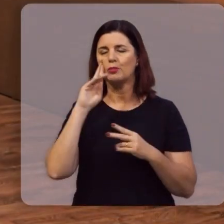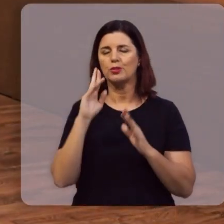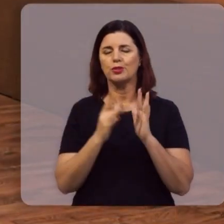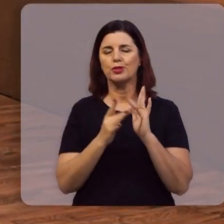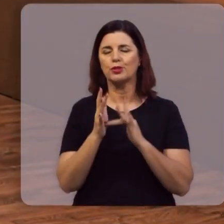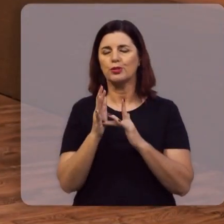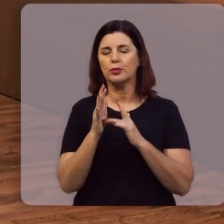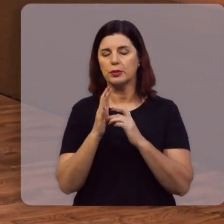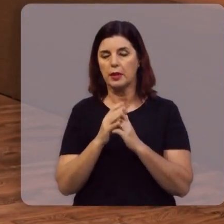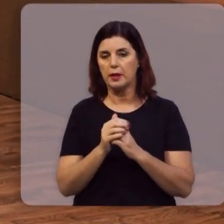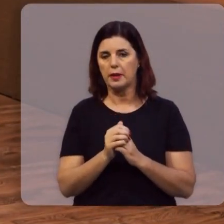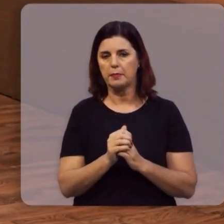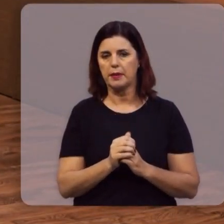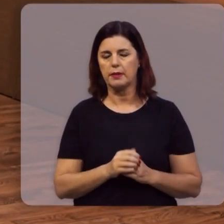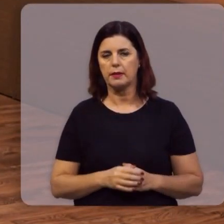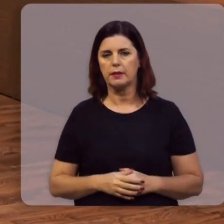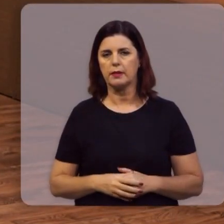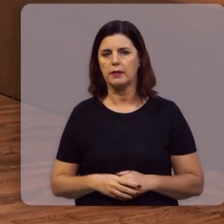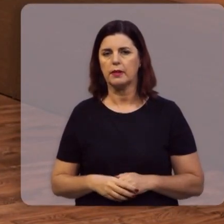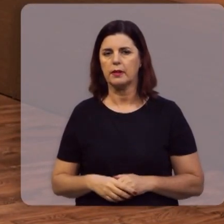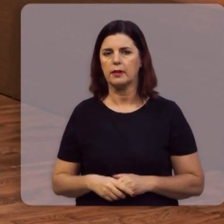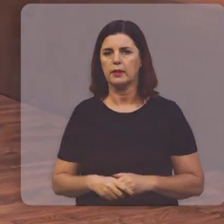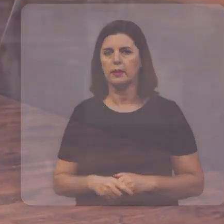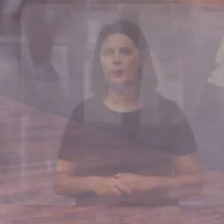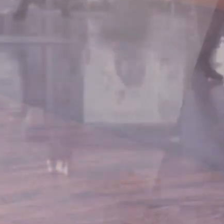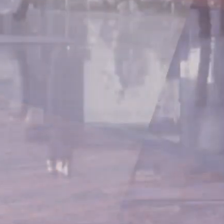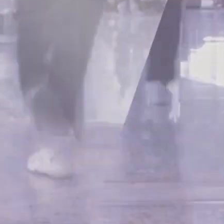de Jesus. Amém.